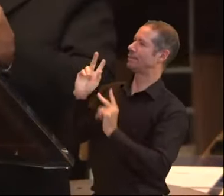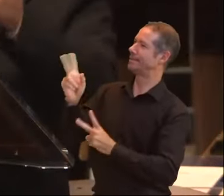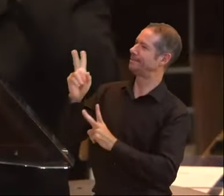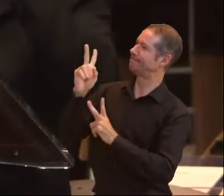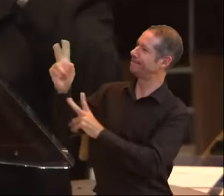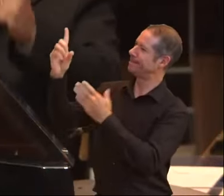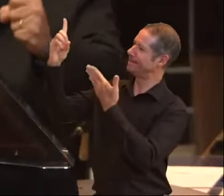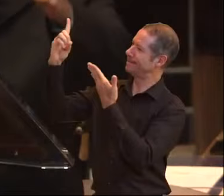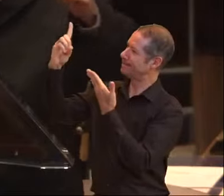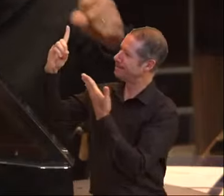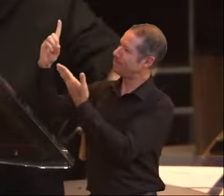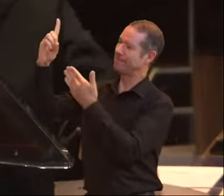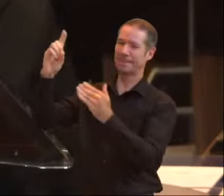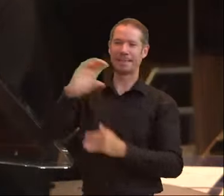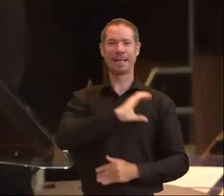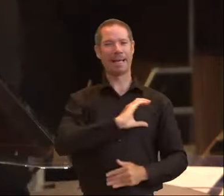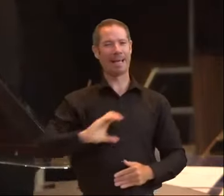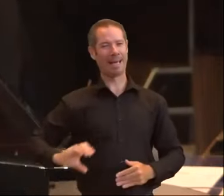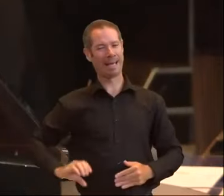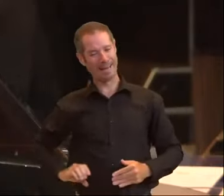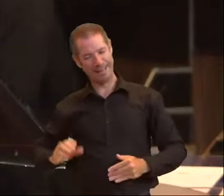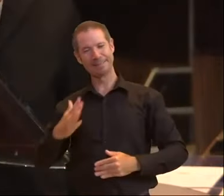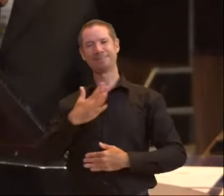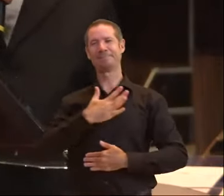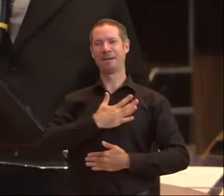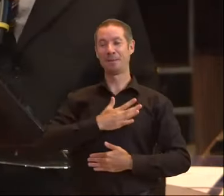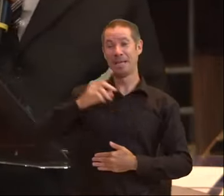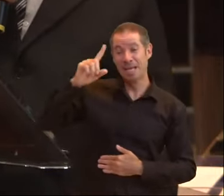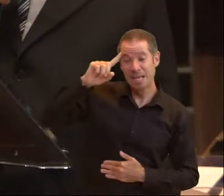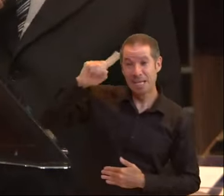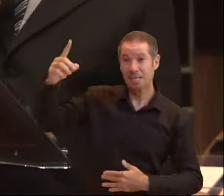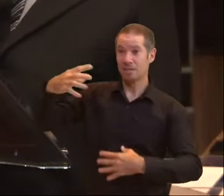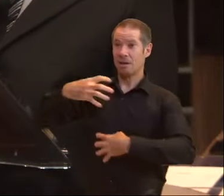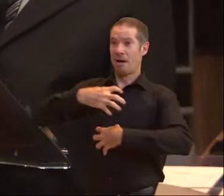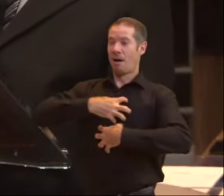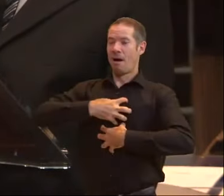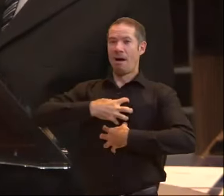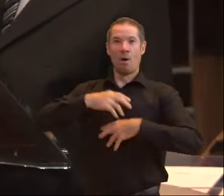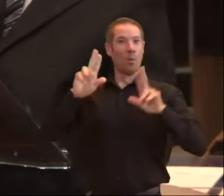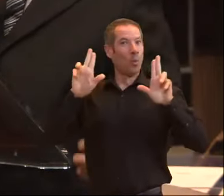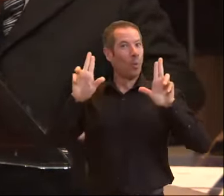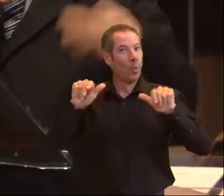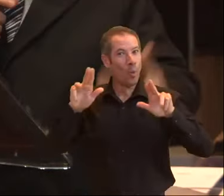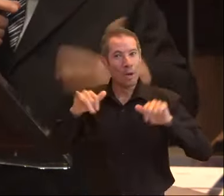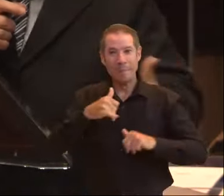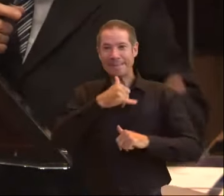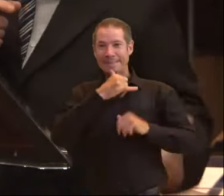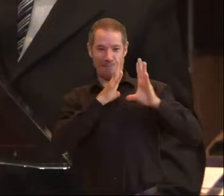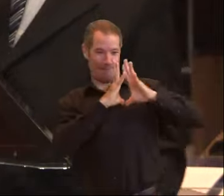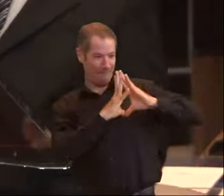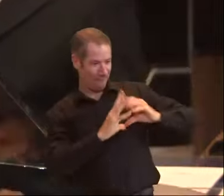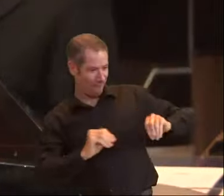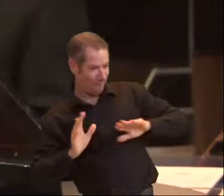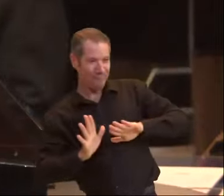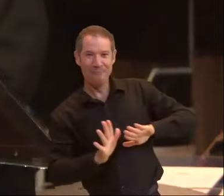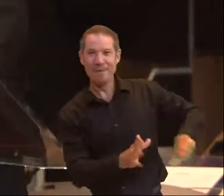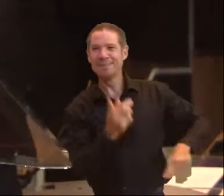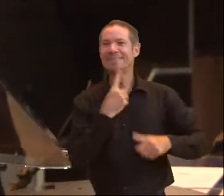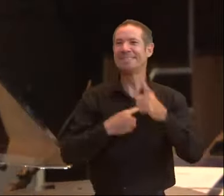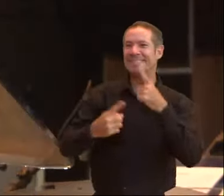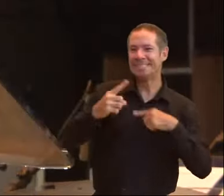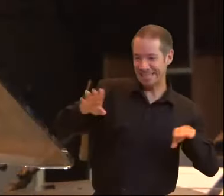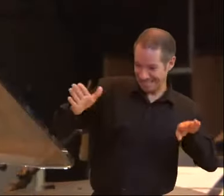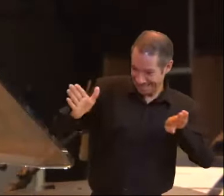ti, Cristo para mim. E aquele dia nunca mais teve tristeza. Eu já desejava que